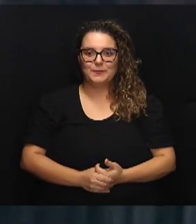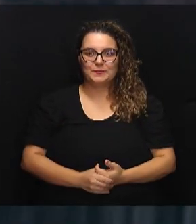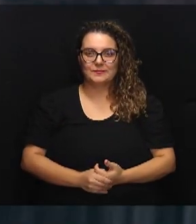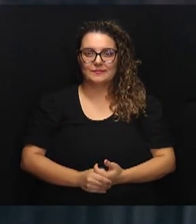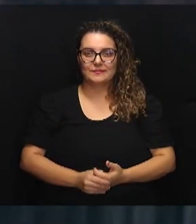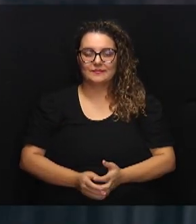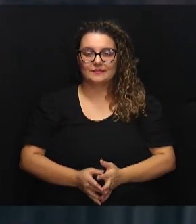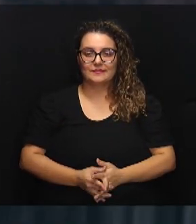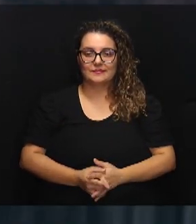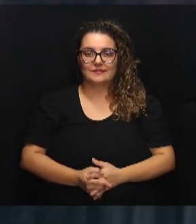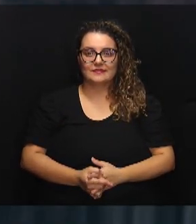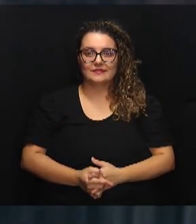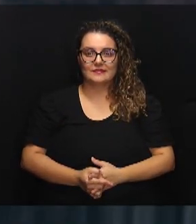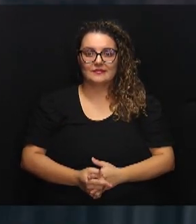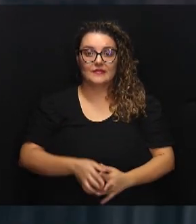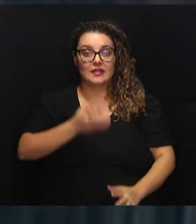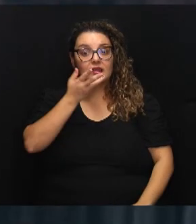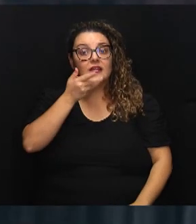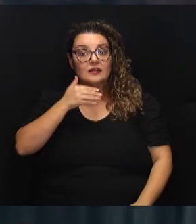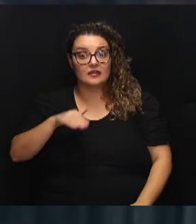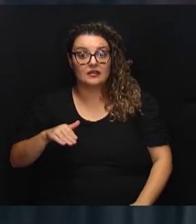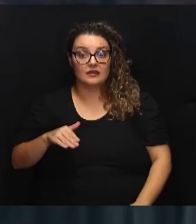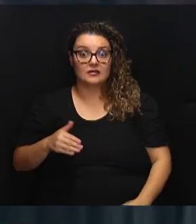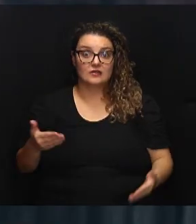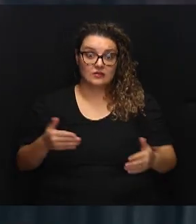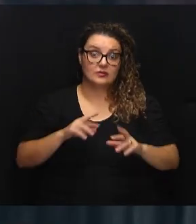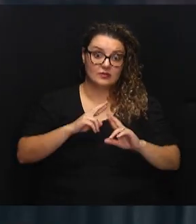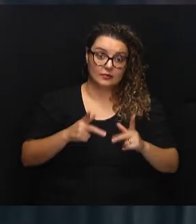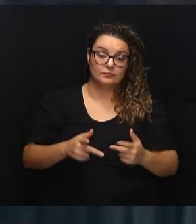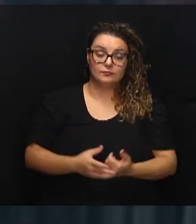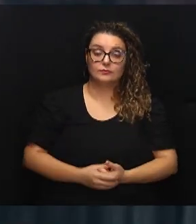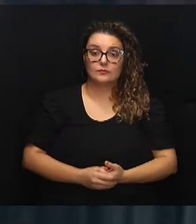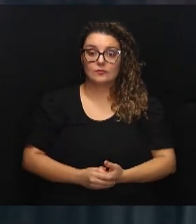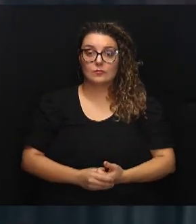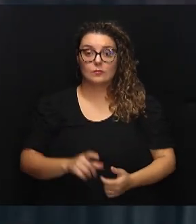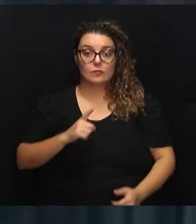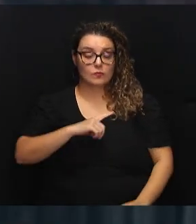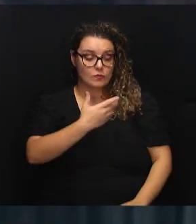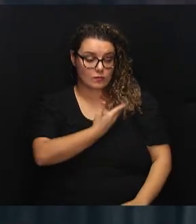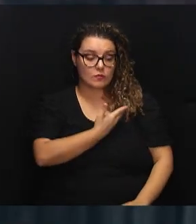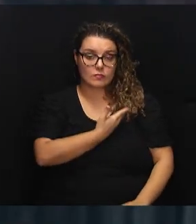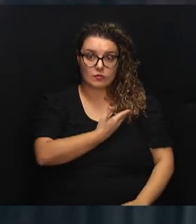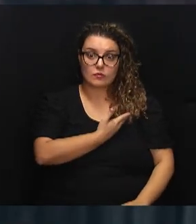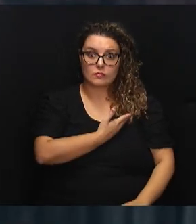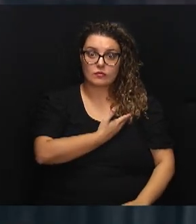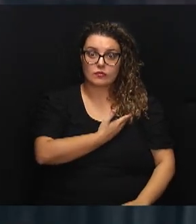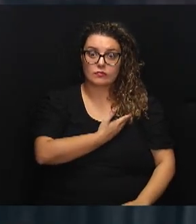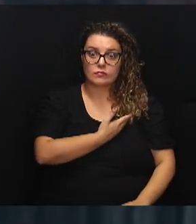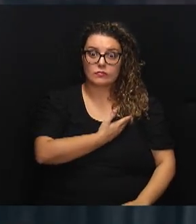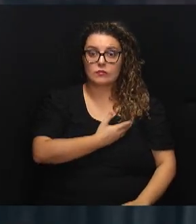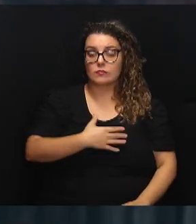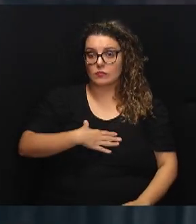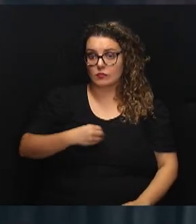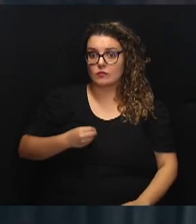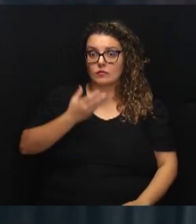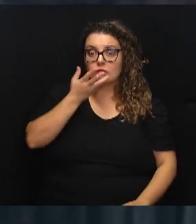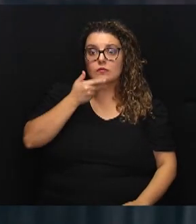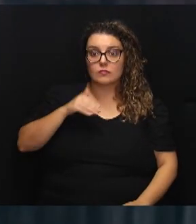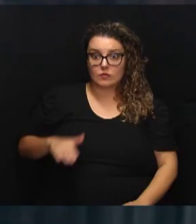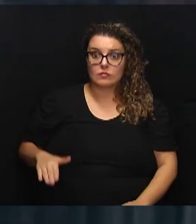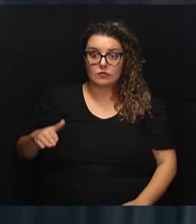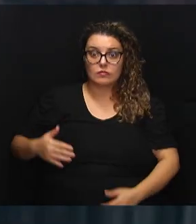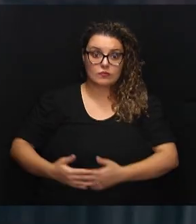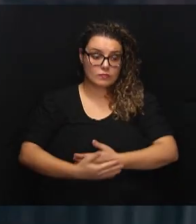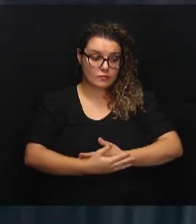E, a criançada de hoje em dia é diferente, que nem tenho amigos que já levam filhos desde criança, desde pequeno, de Sim.